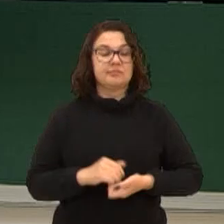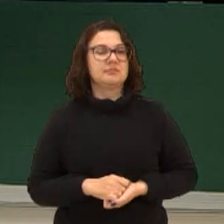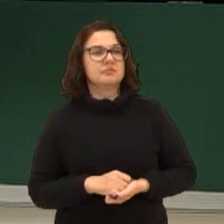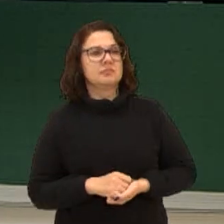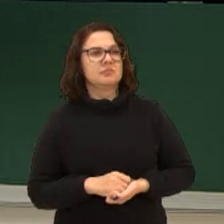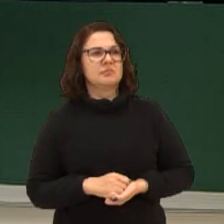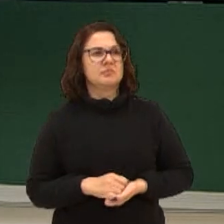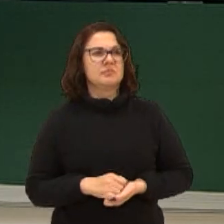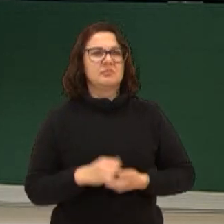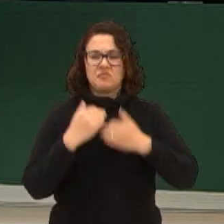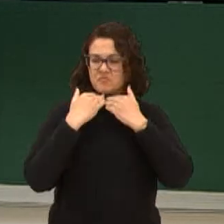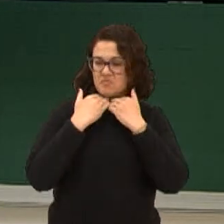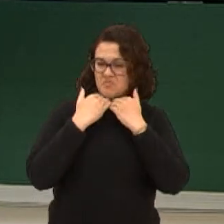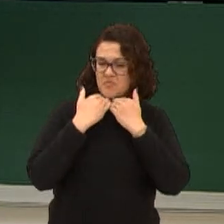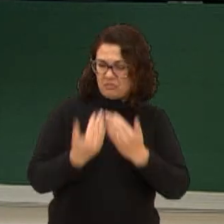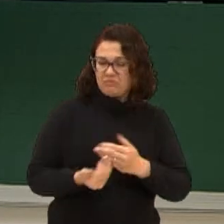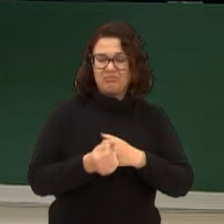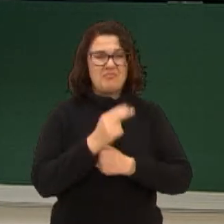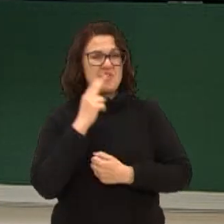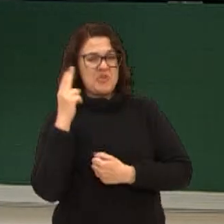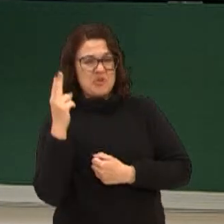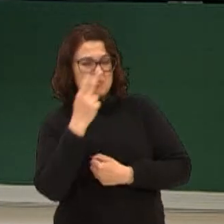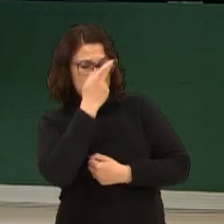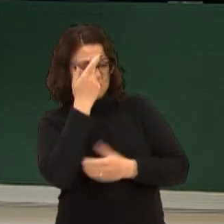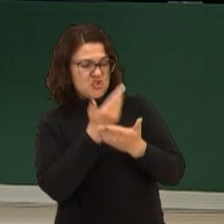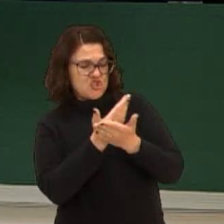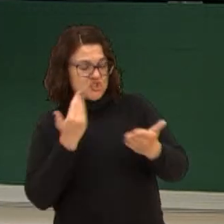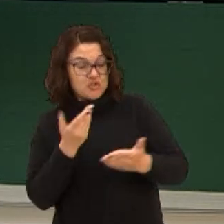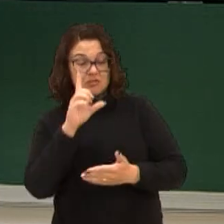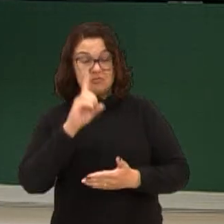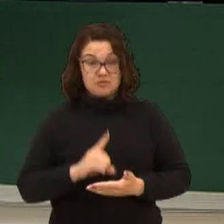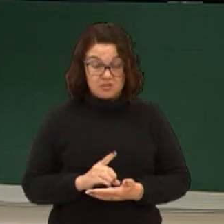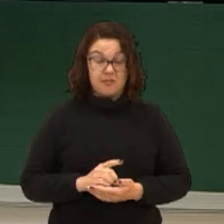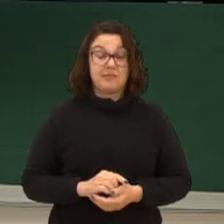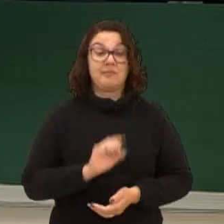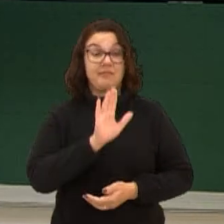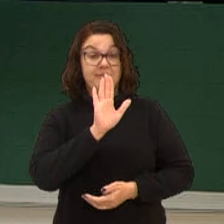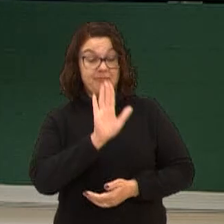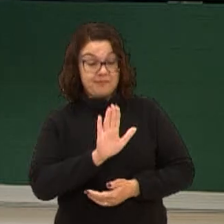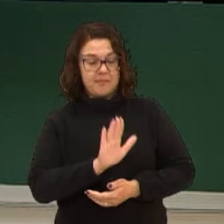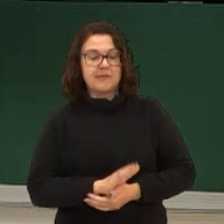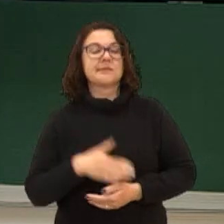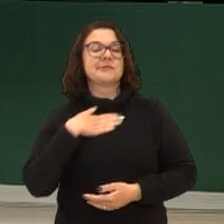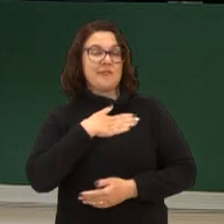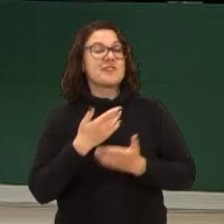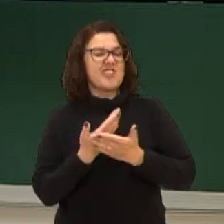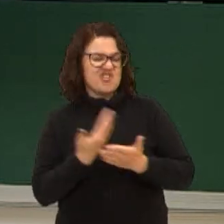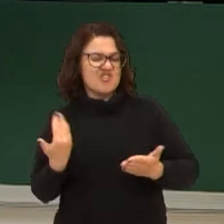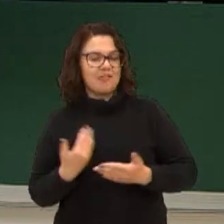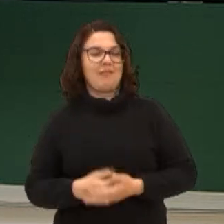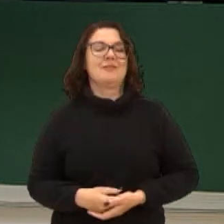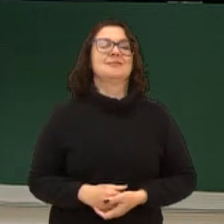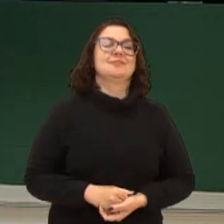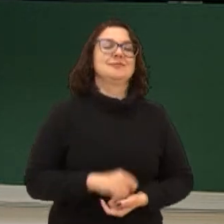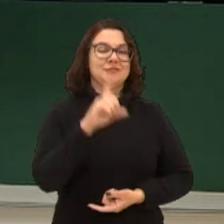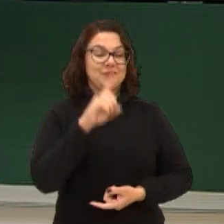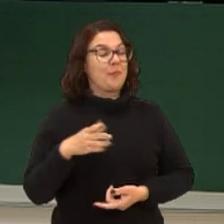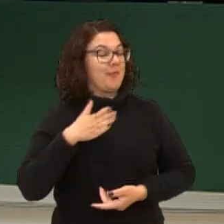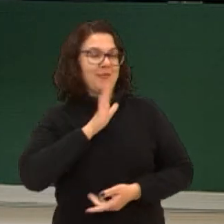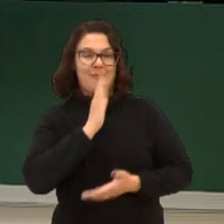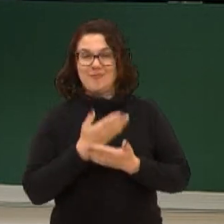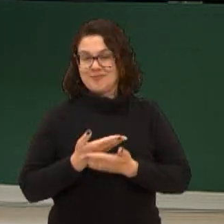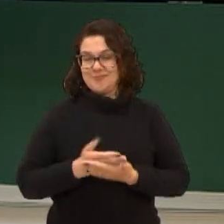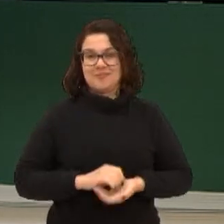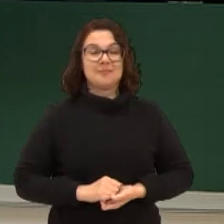Então não tem a mínima chance de que alguém tire esse direito deles, mas ali ele gostaria que tirasse, por não gostar de